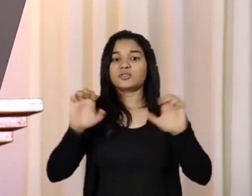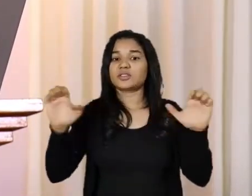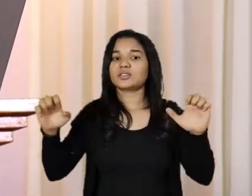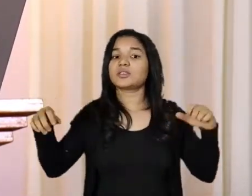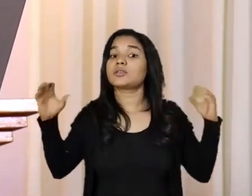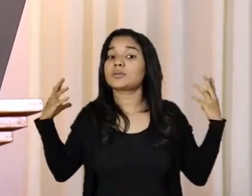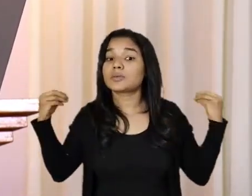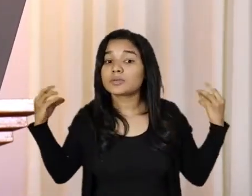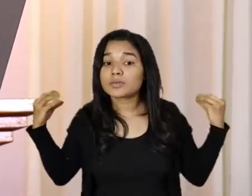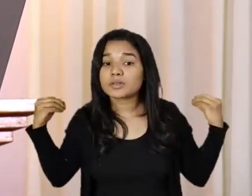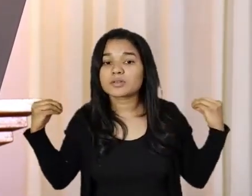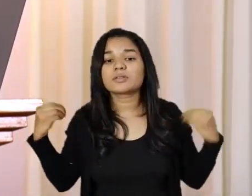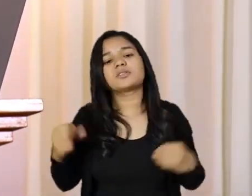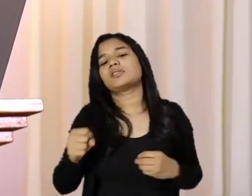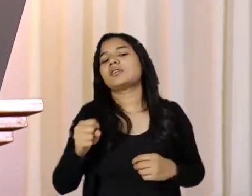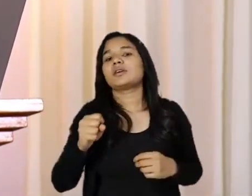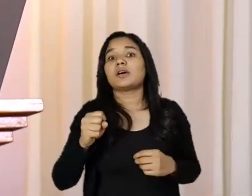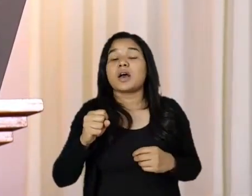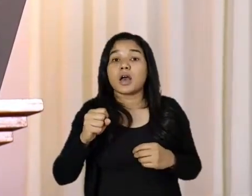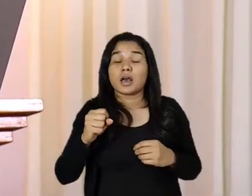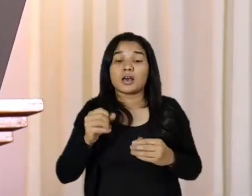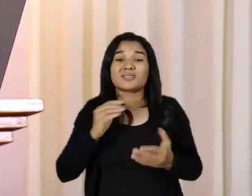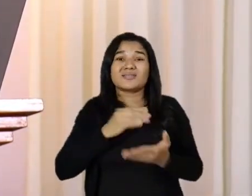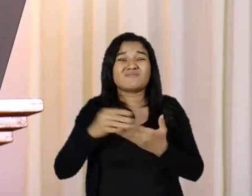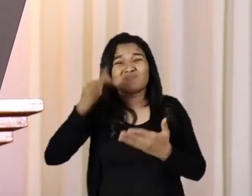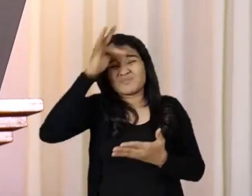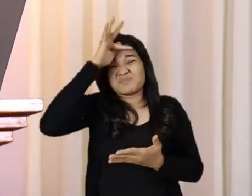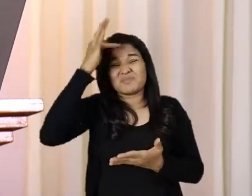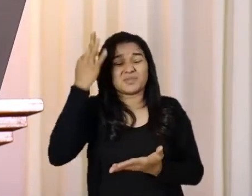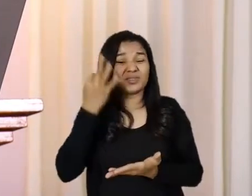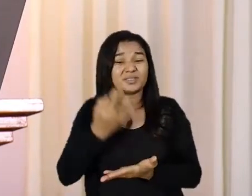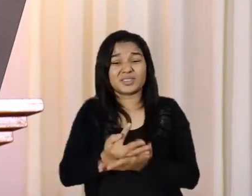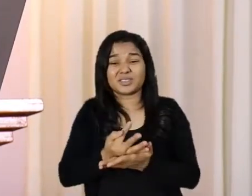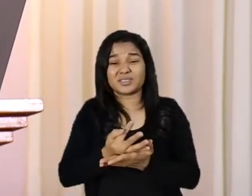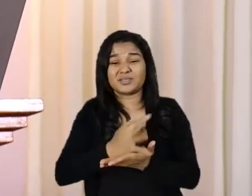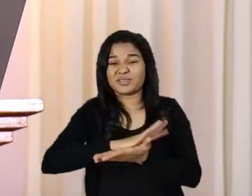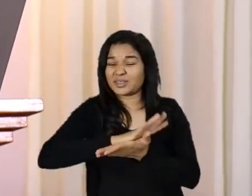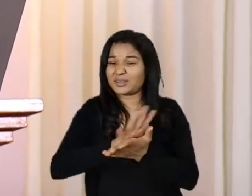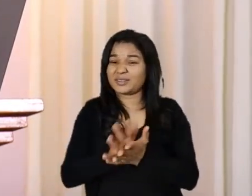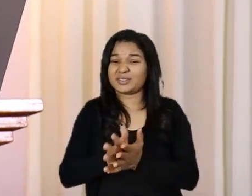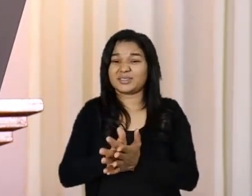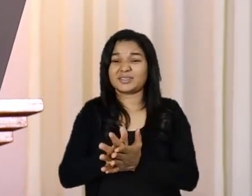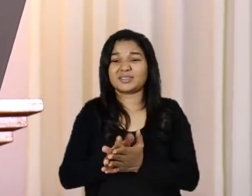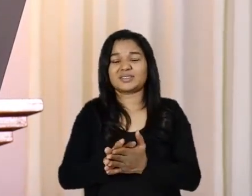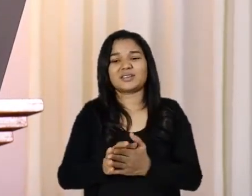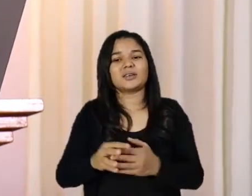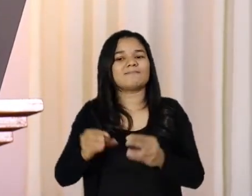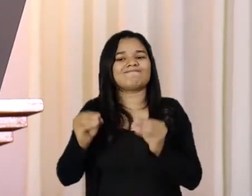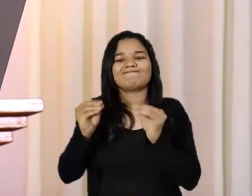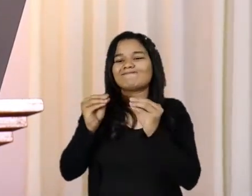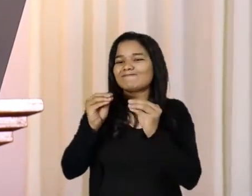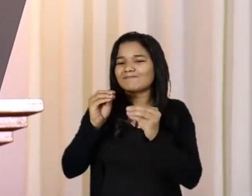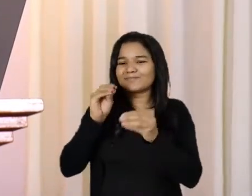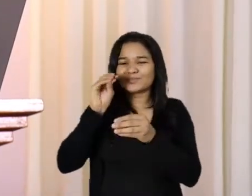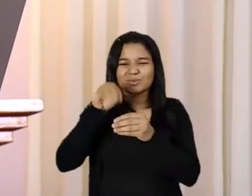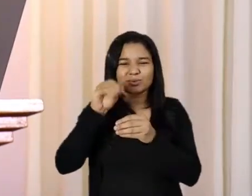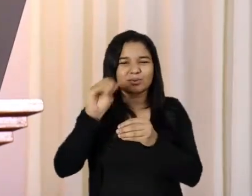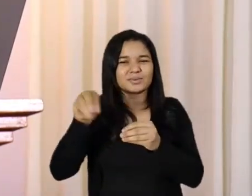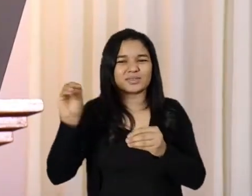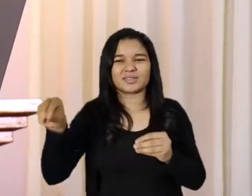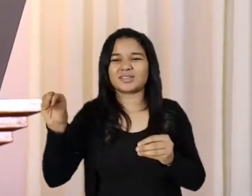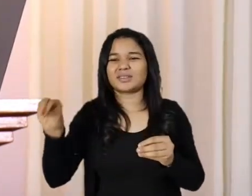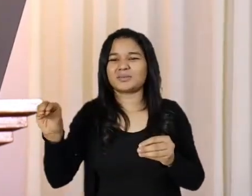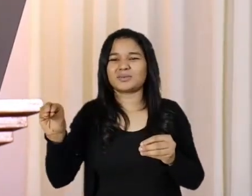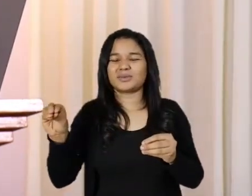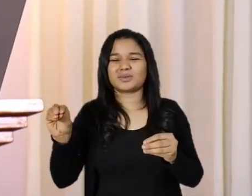que aquela falta de fé, aquele esmorecimento de Ló contaminou a sua esposa, contaminou suas filhas e muito dos